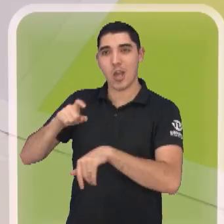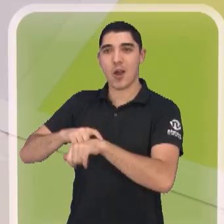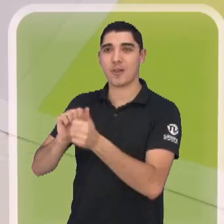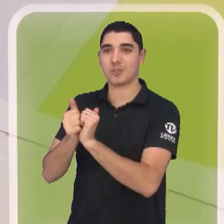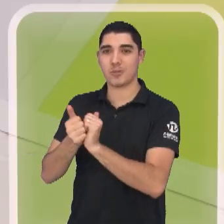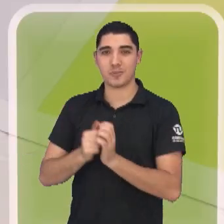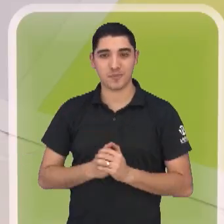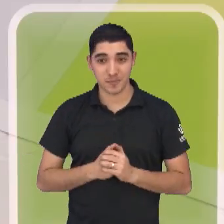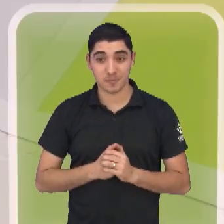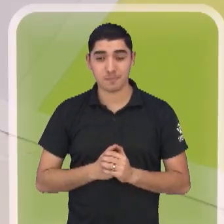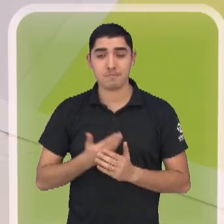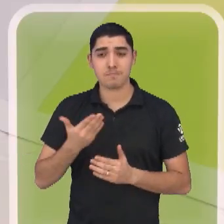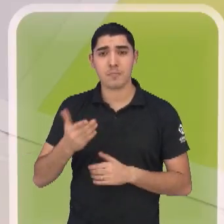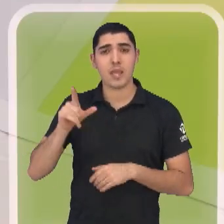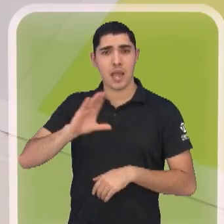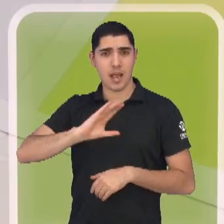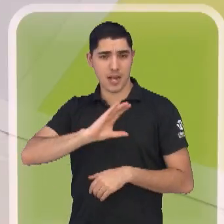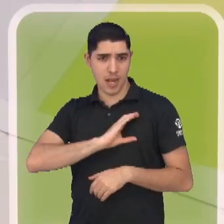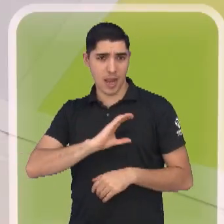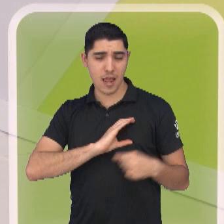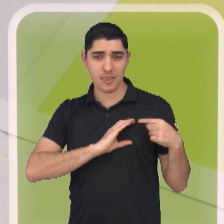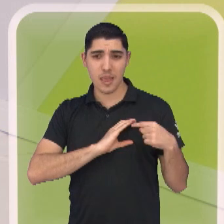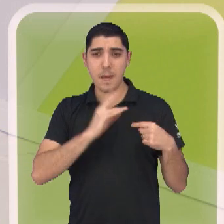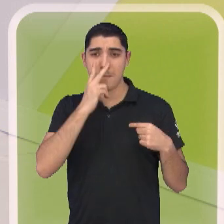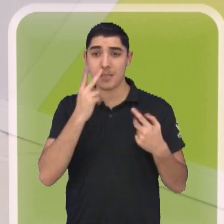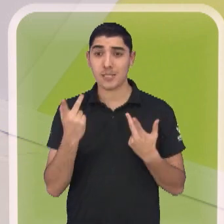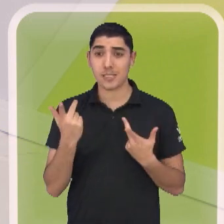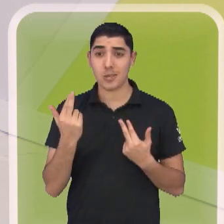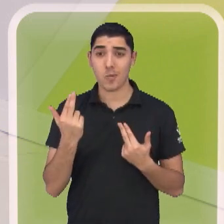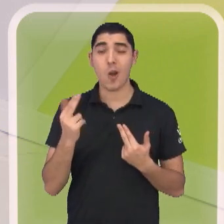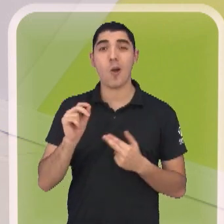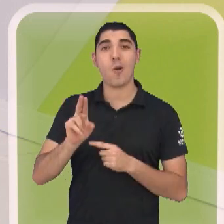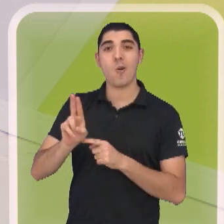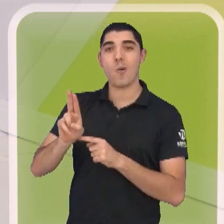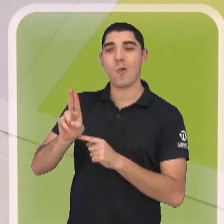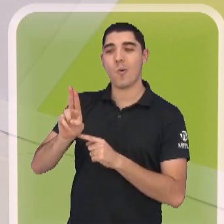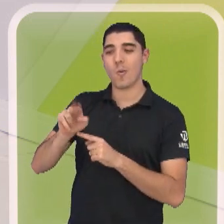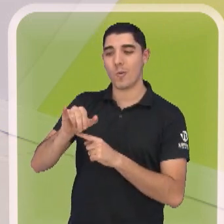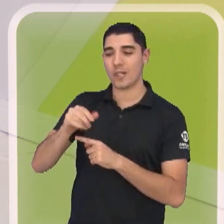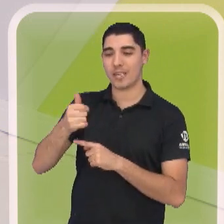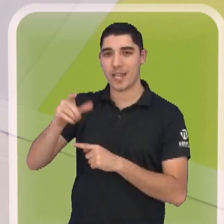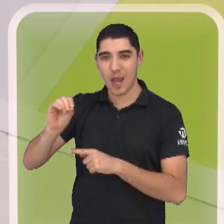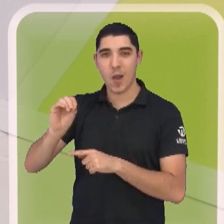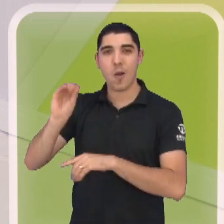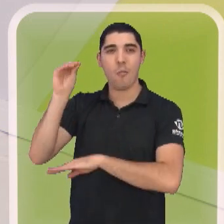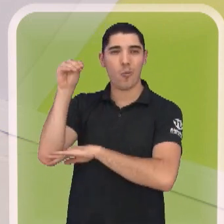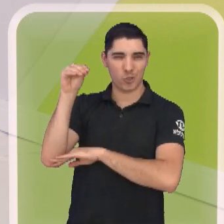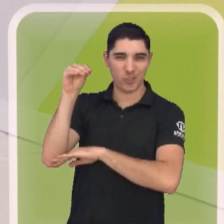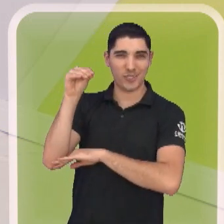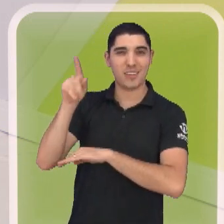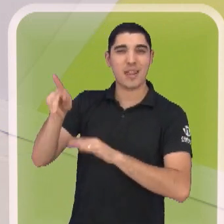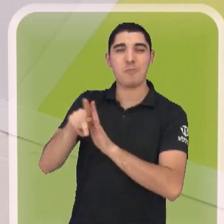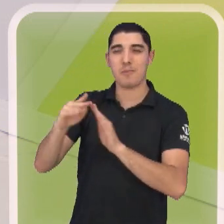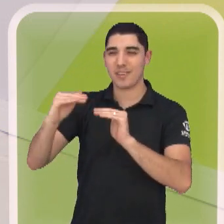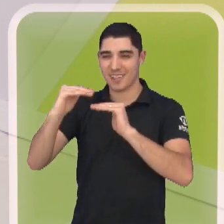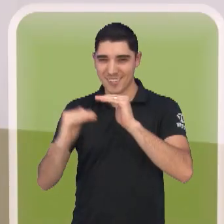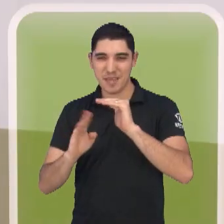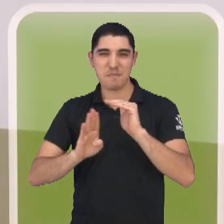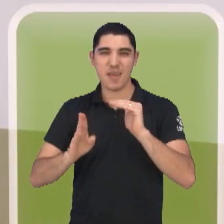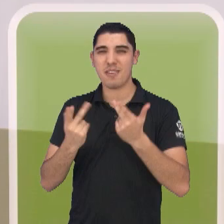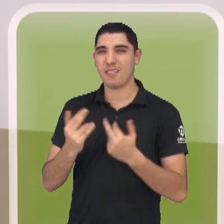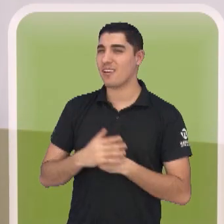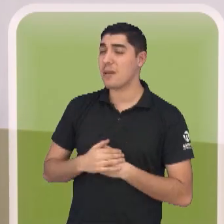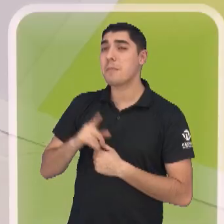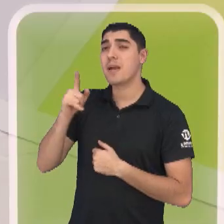a campanha do Canadá é equivalente a campanha do União Mogi na bezinha é que vale a mesma coisa porque o Atlético